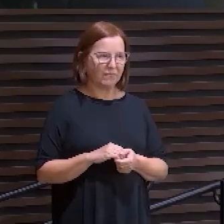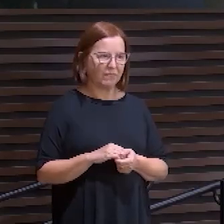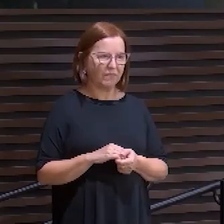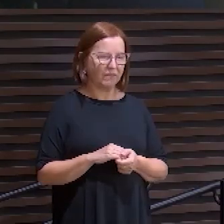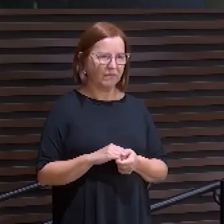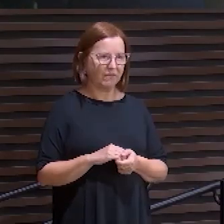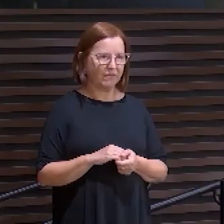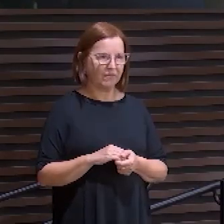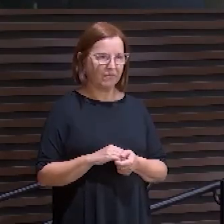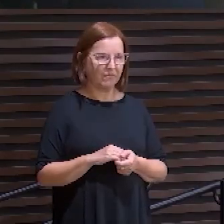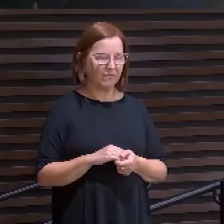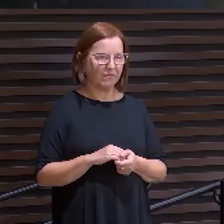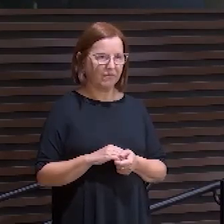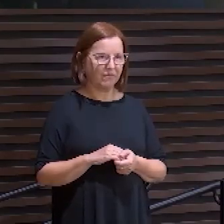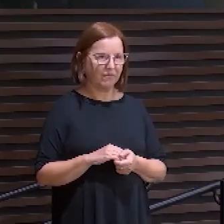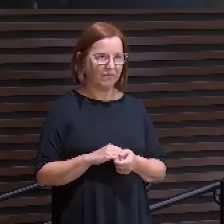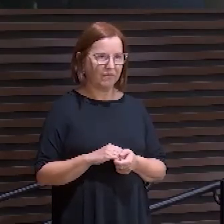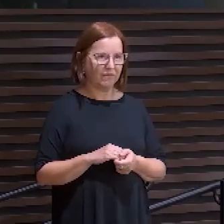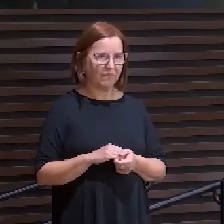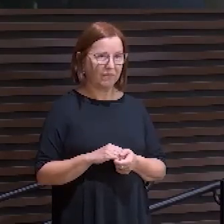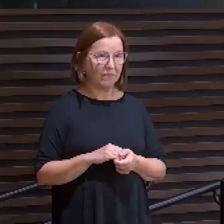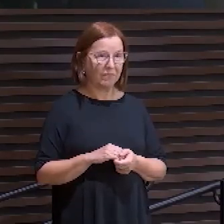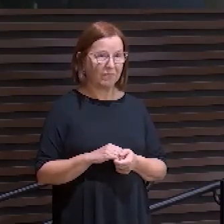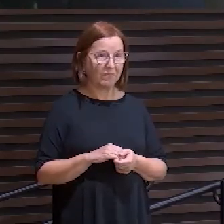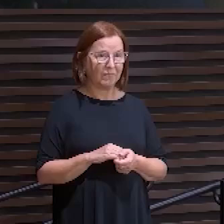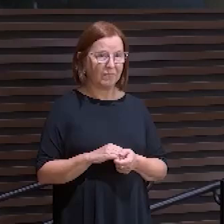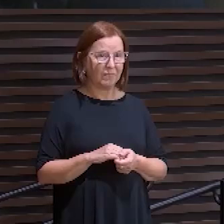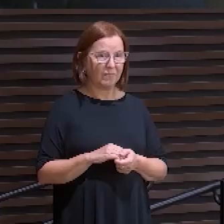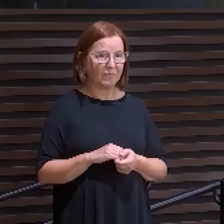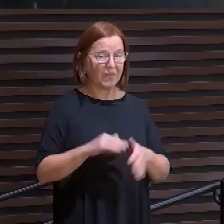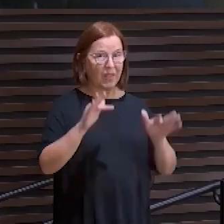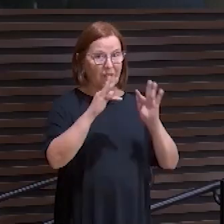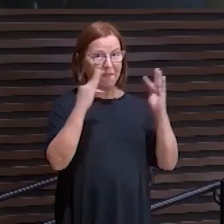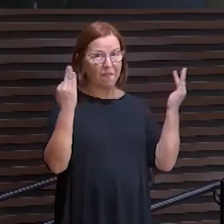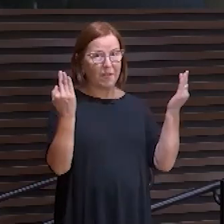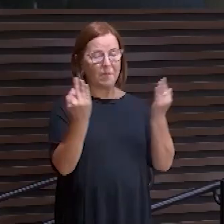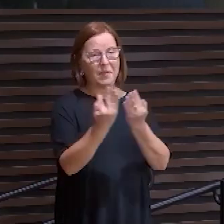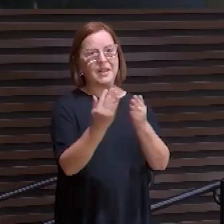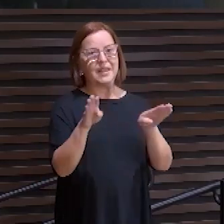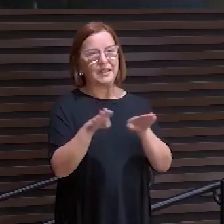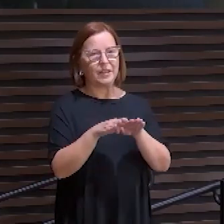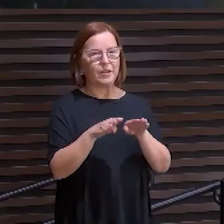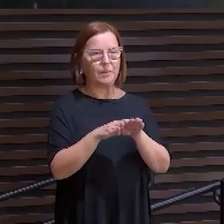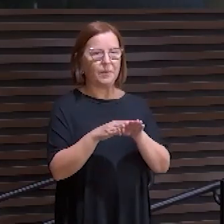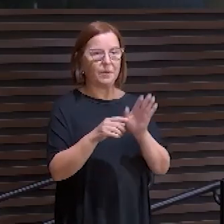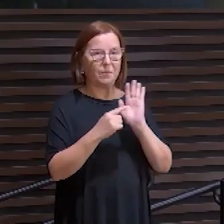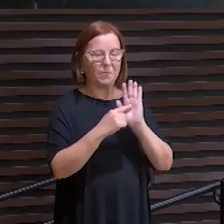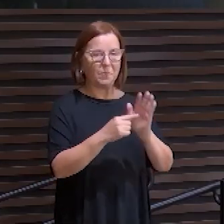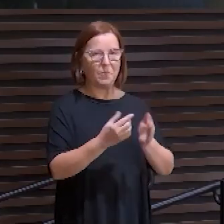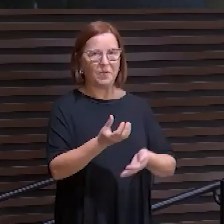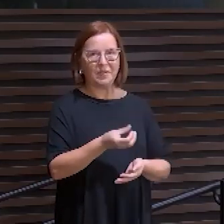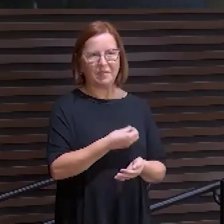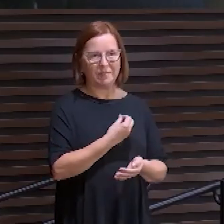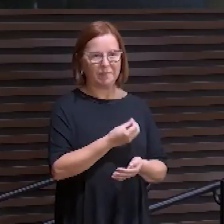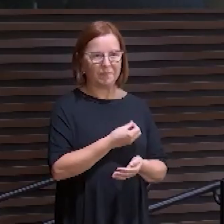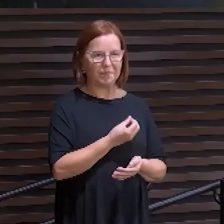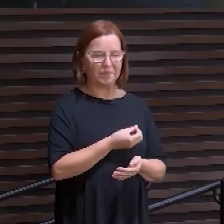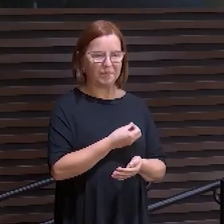Como um só Deus em três pessoas, a família também é a expressão de uma vida